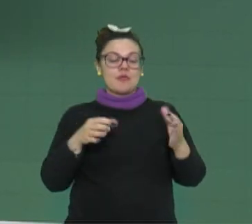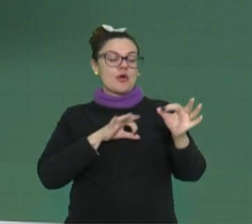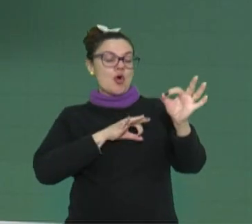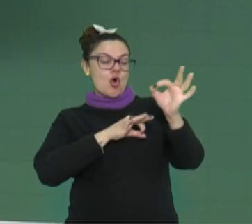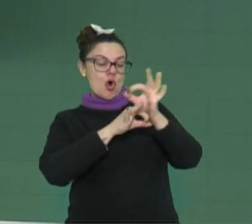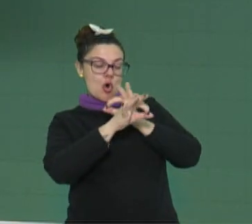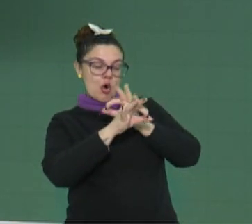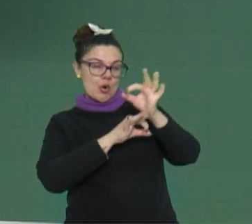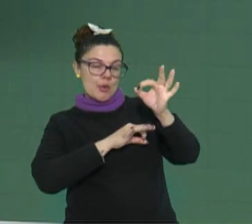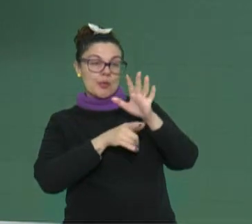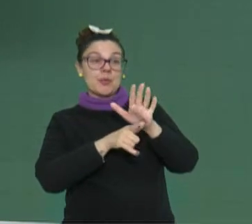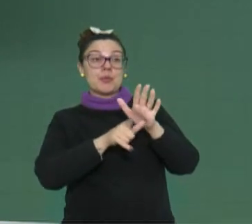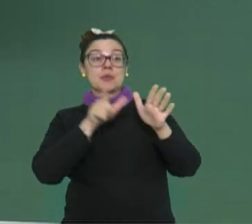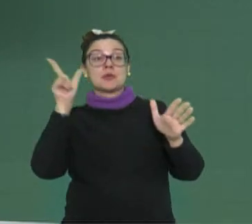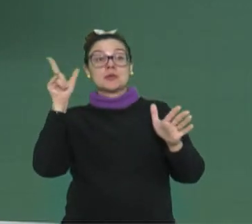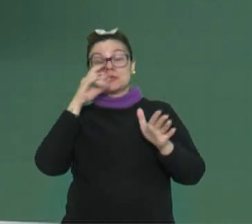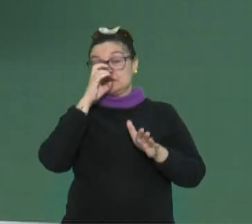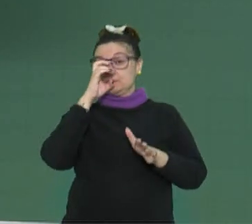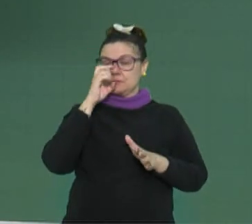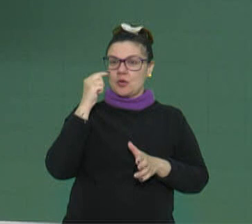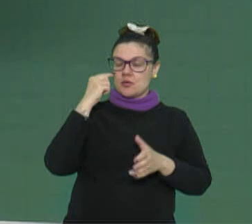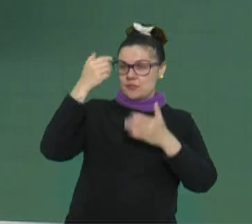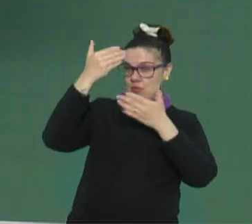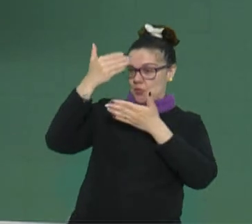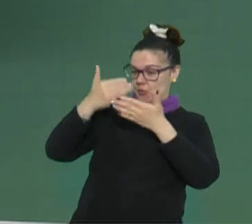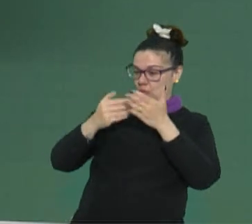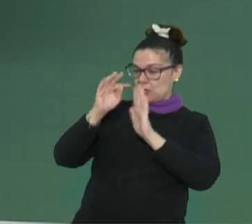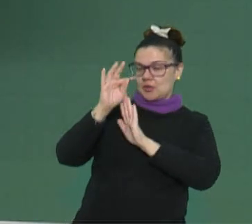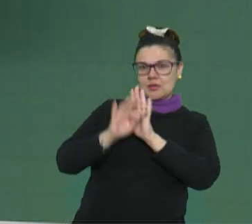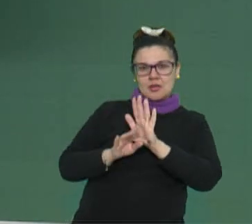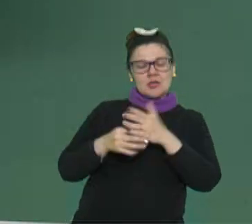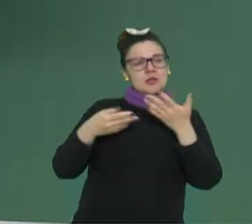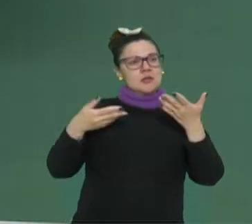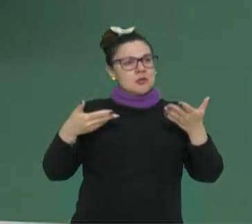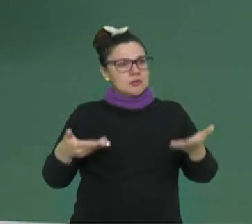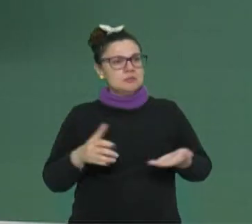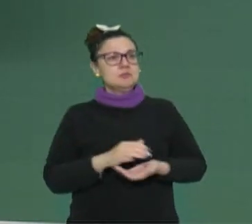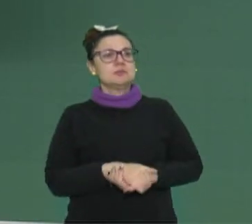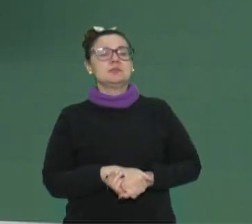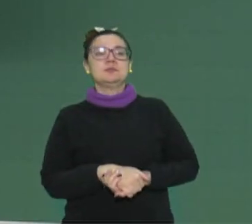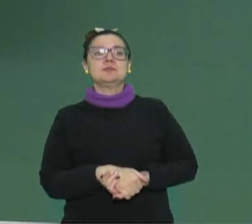construído. Se observarmos o texto, ele fala exatamente disso.